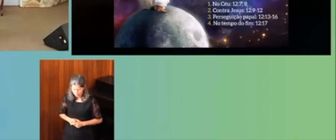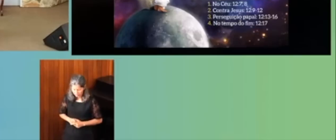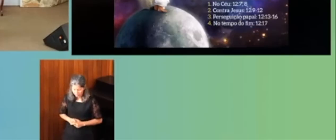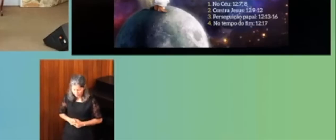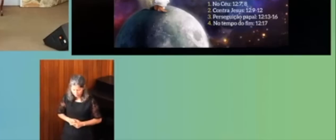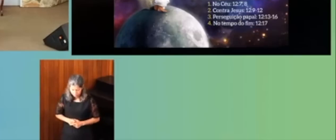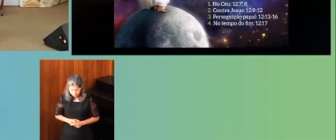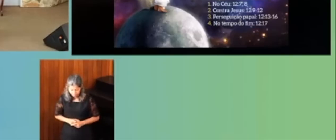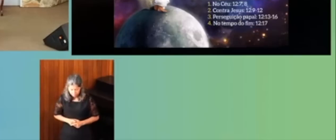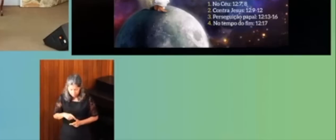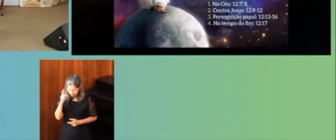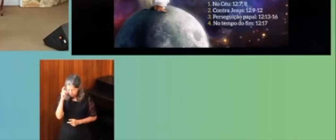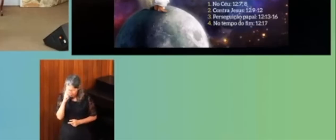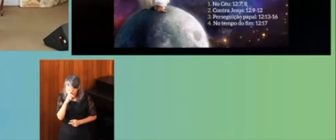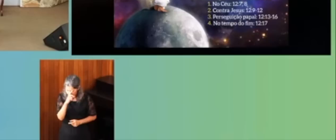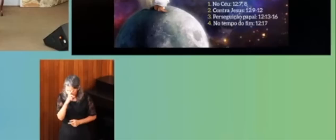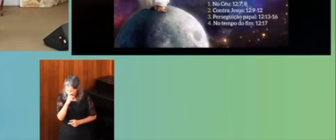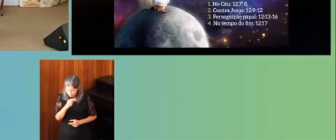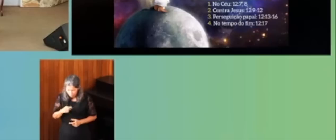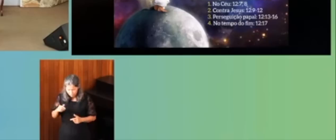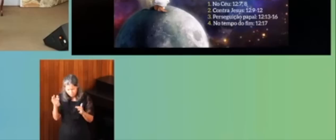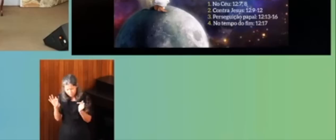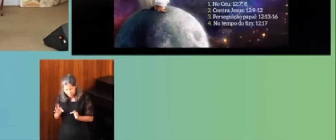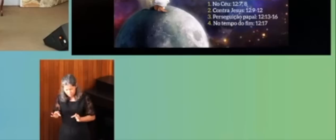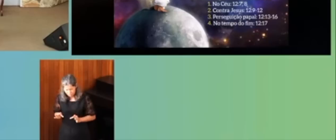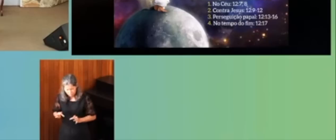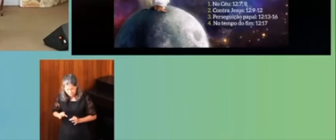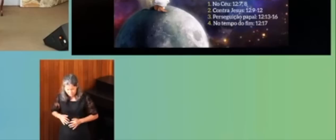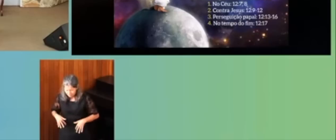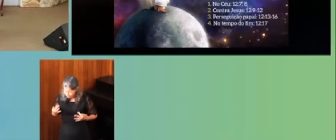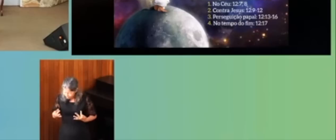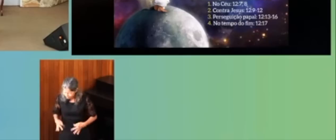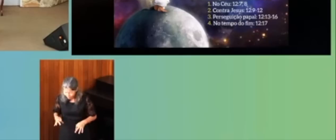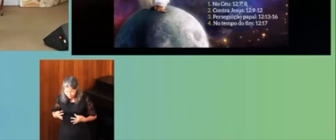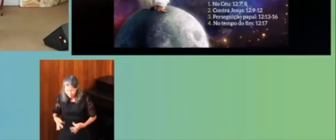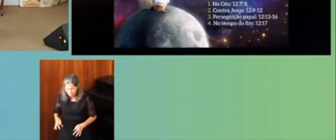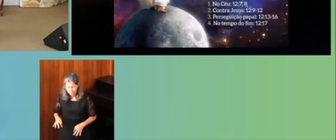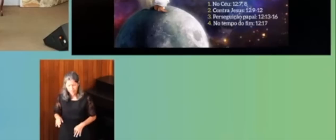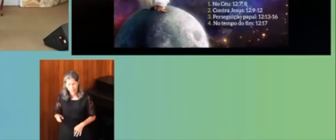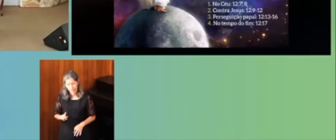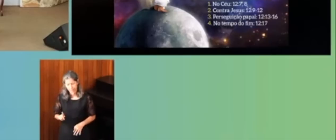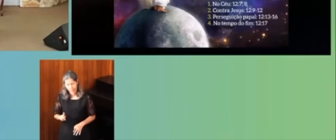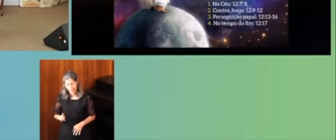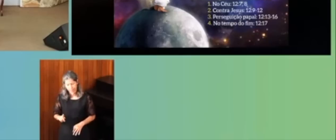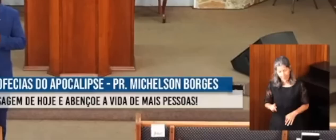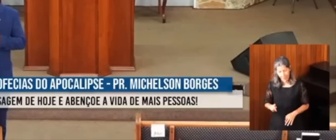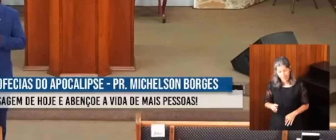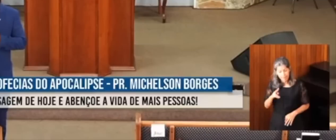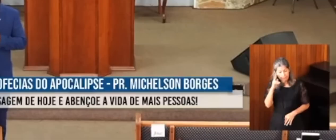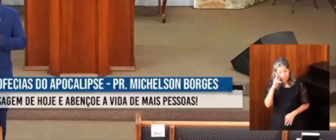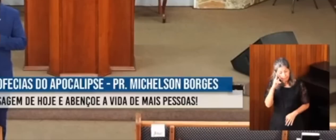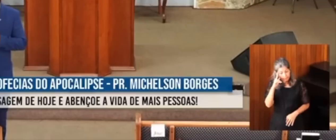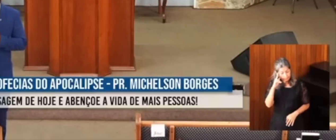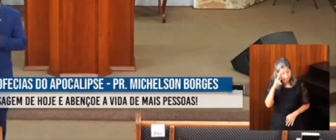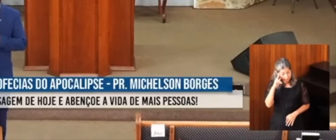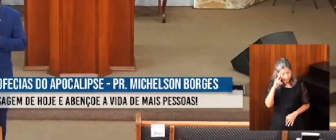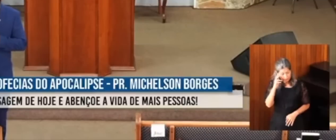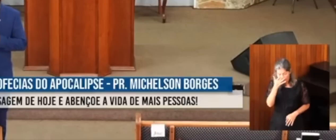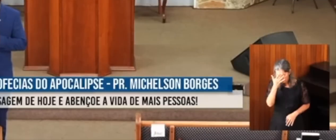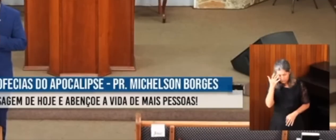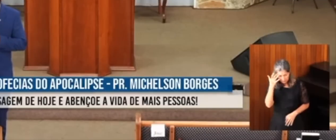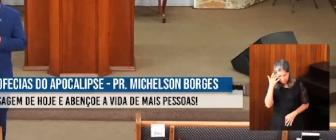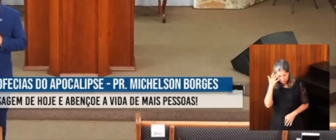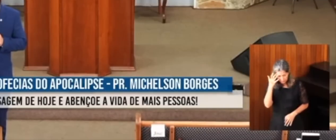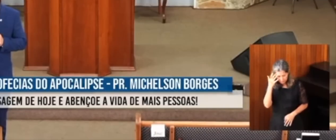isso. Mas se lembre de que ninguém joga pedra em cachorro morto, né? O diabo está